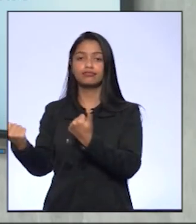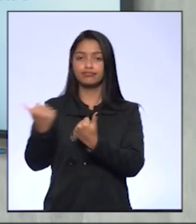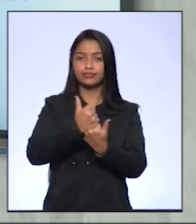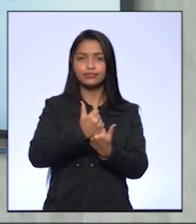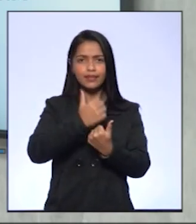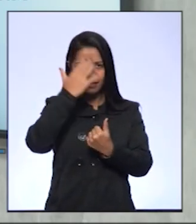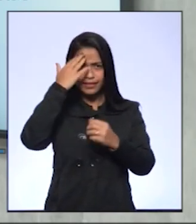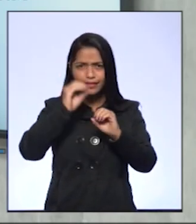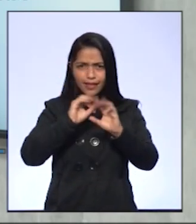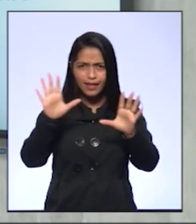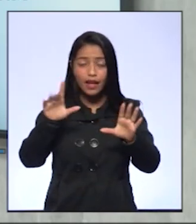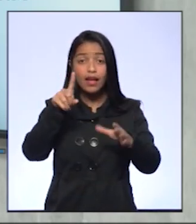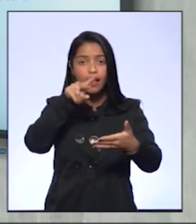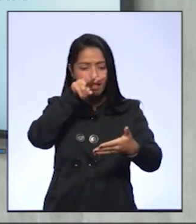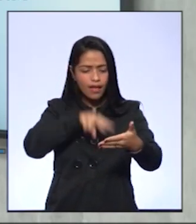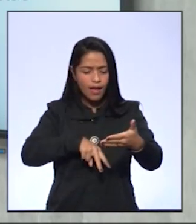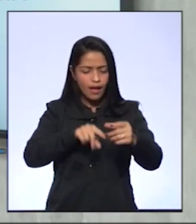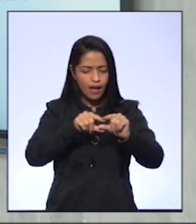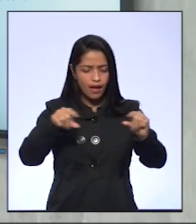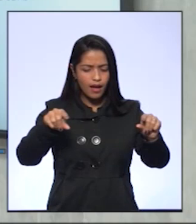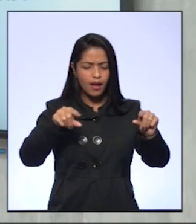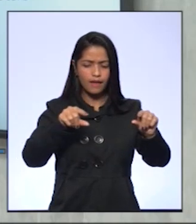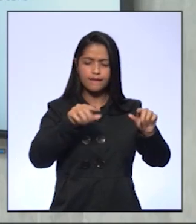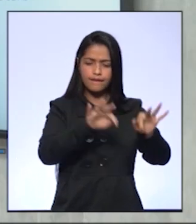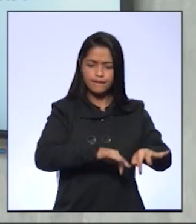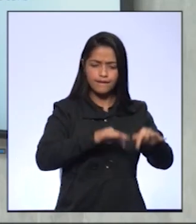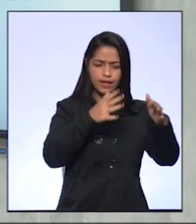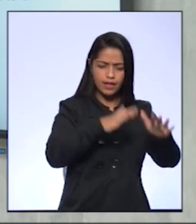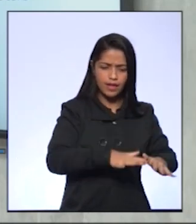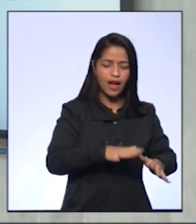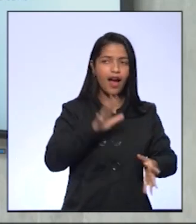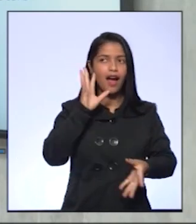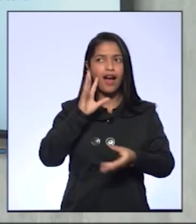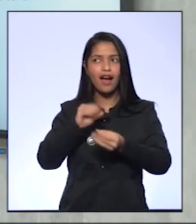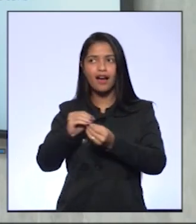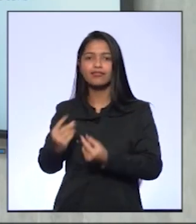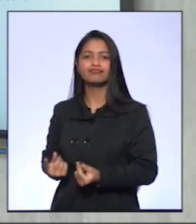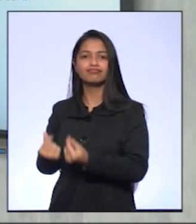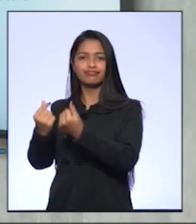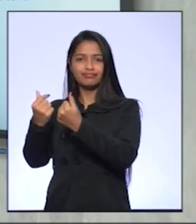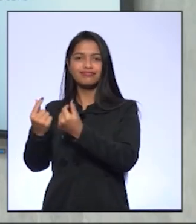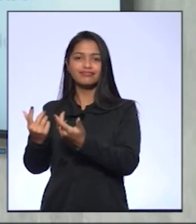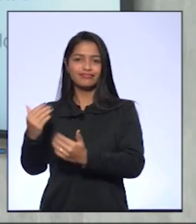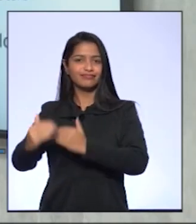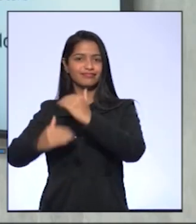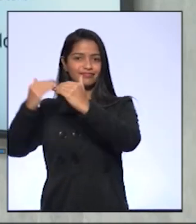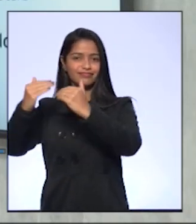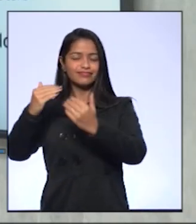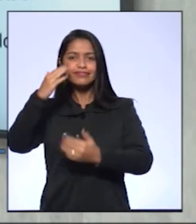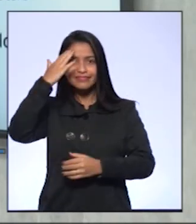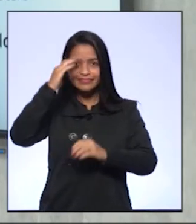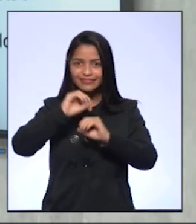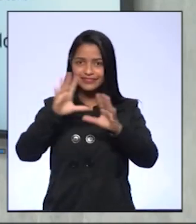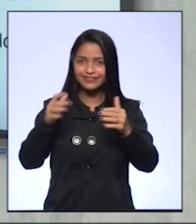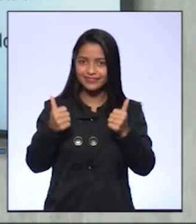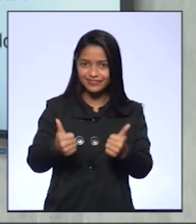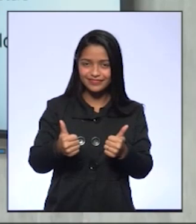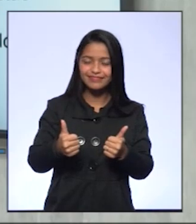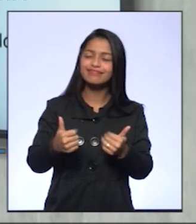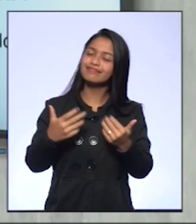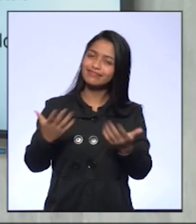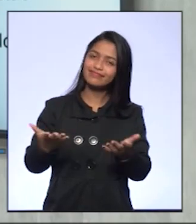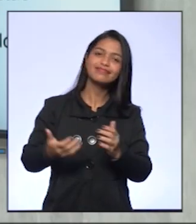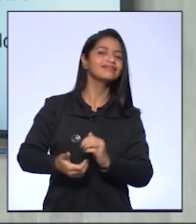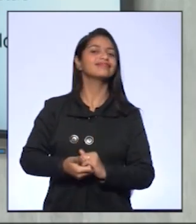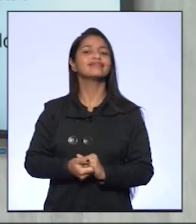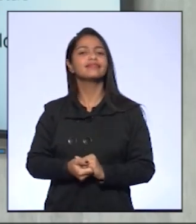Leu crise do feudalismo, saiba que é a ascensão do capitalismo. Leu a ascensão do capitalismo, saiba que eu estou falando da crise do feudalismo. Beleza? Gente, marcas